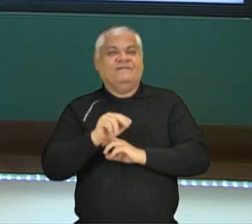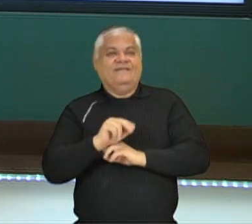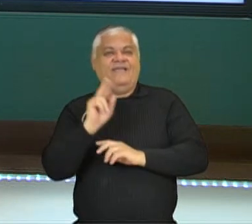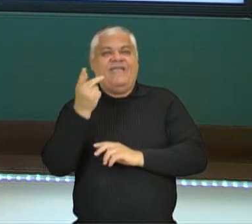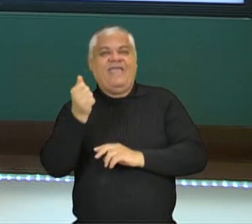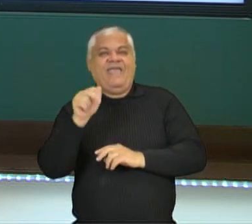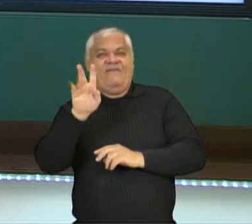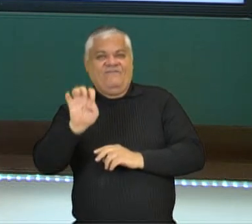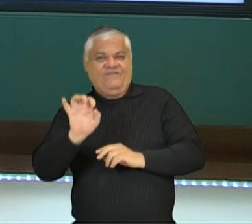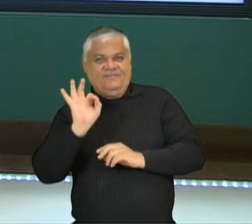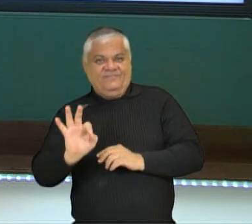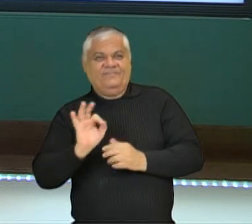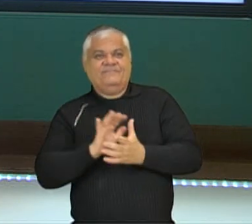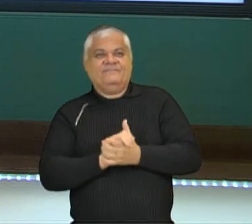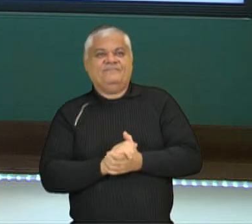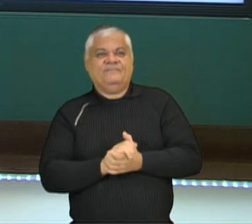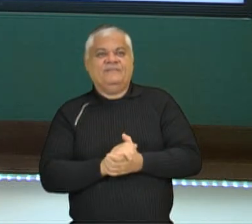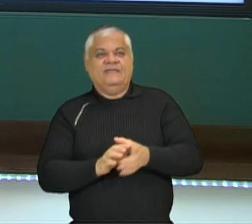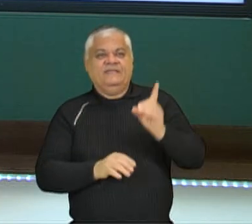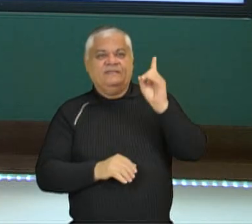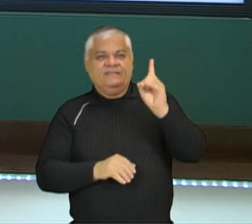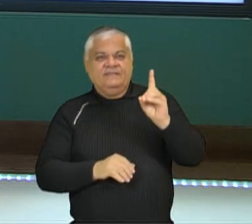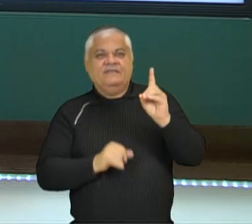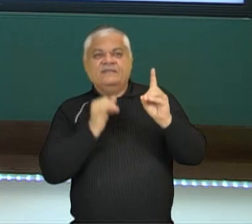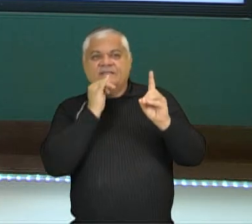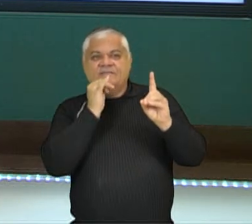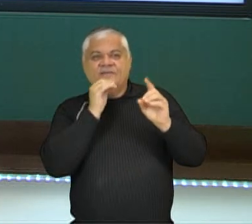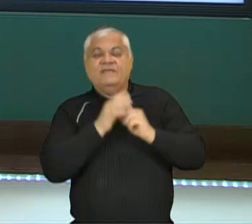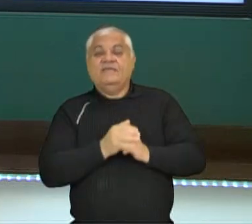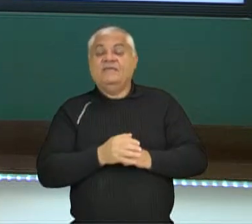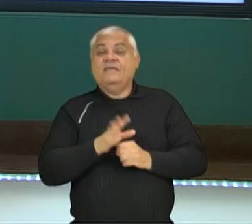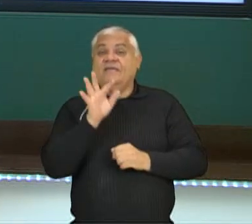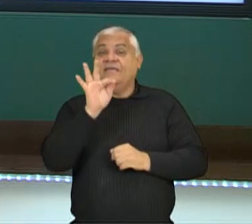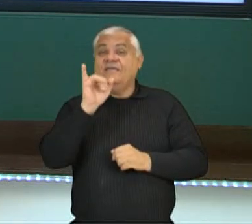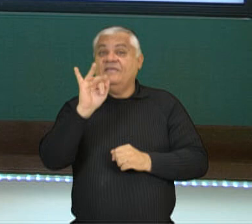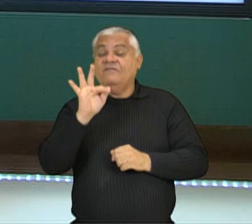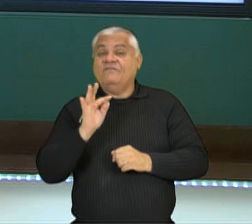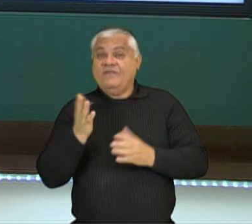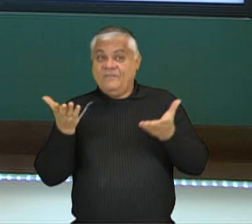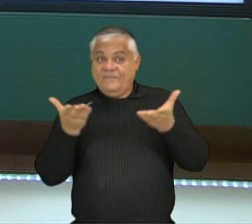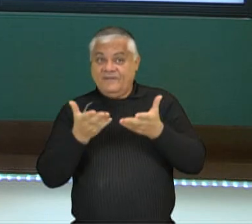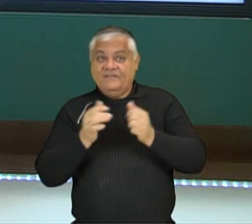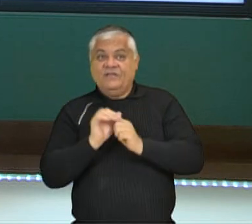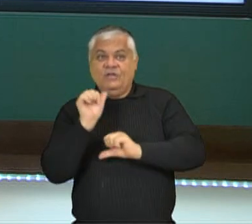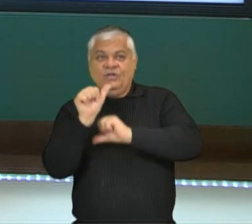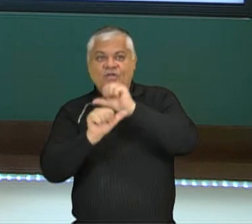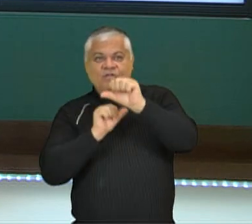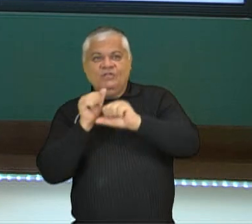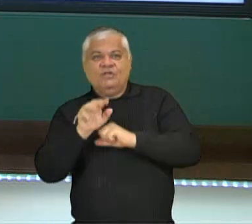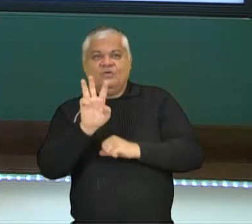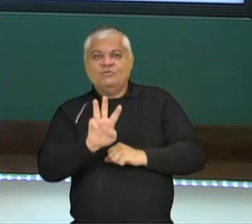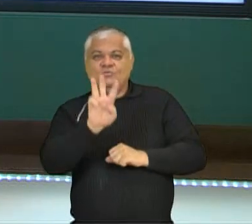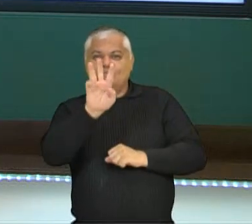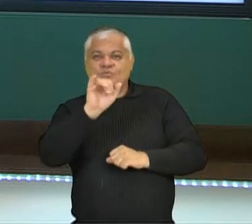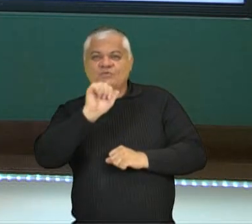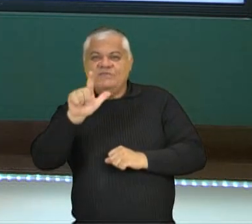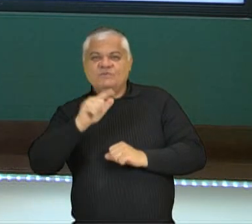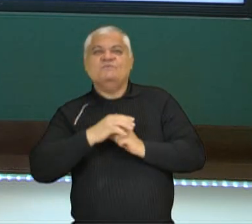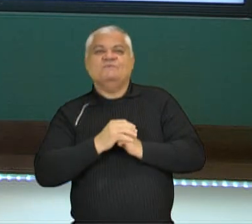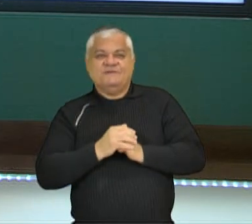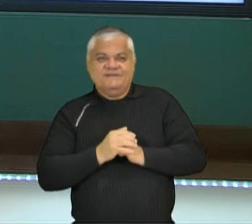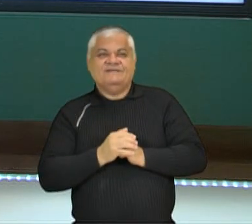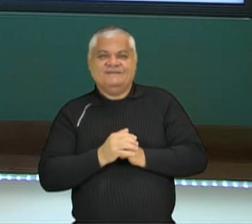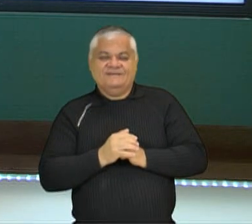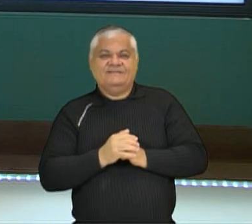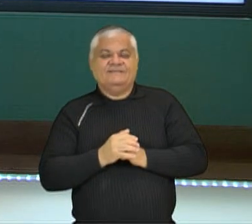presente. Então, e letra D. If Elizabeth arrives early, she will make dinner. Se